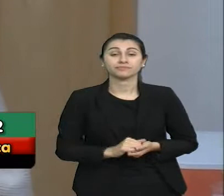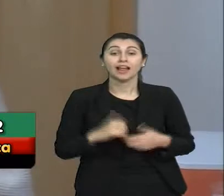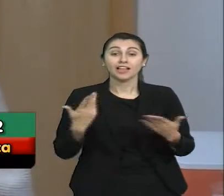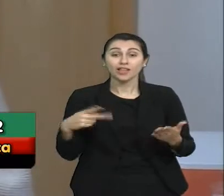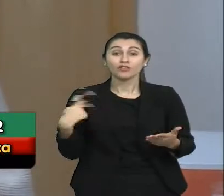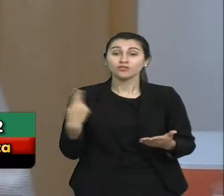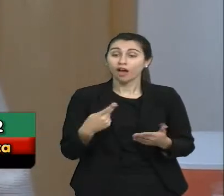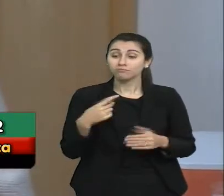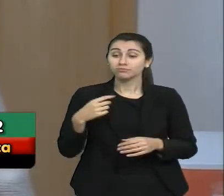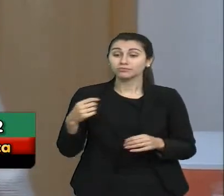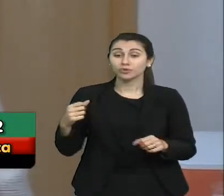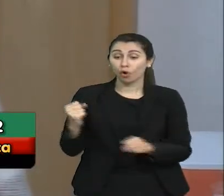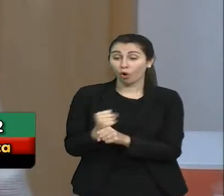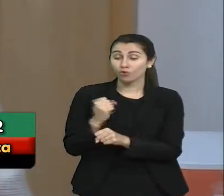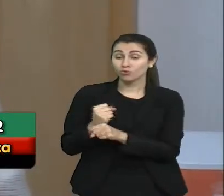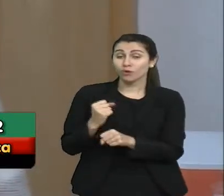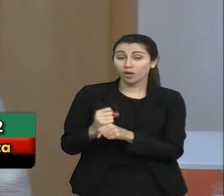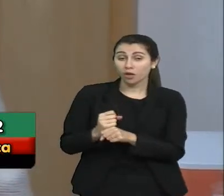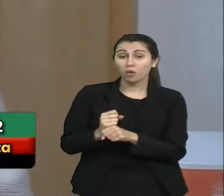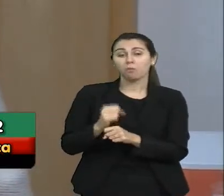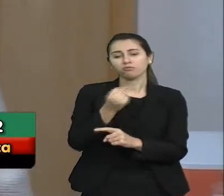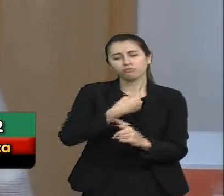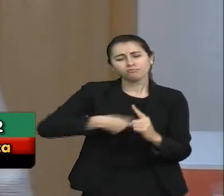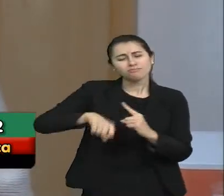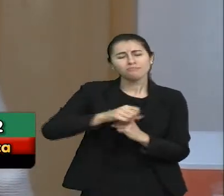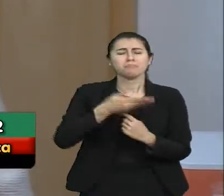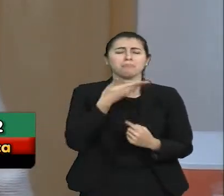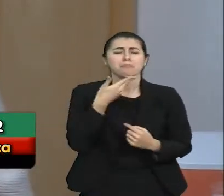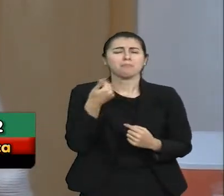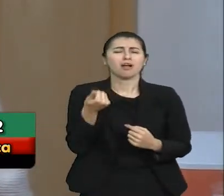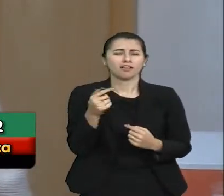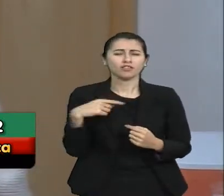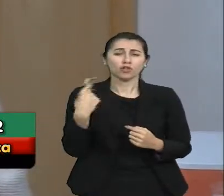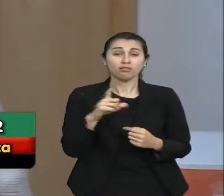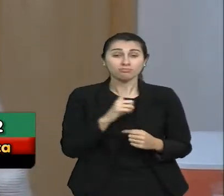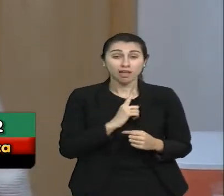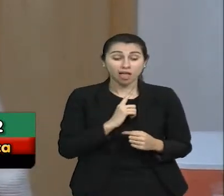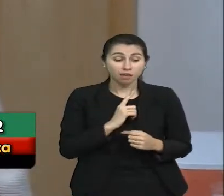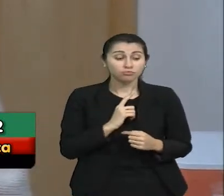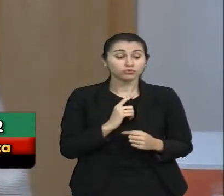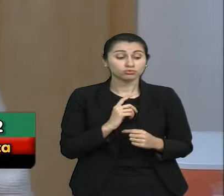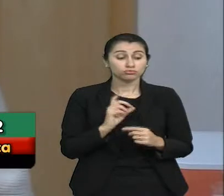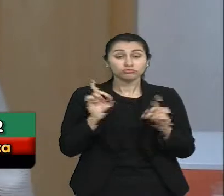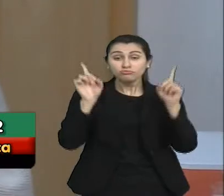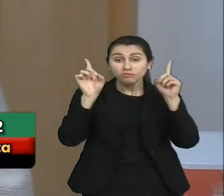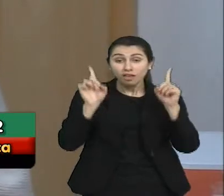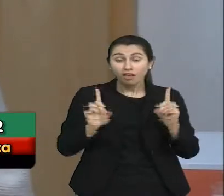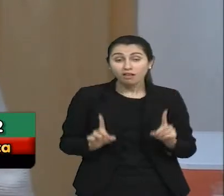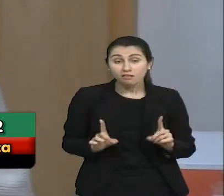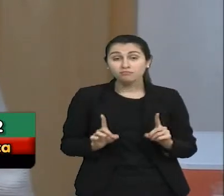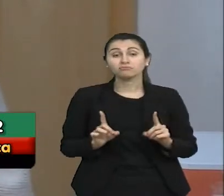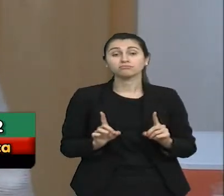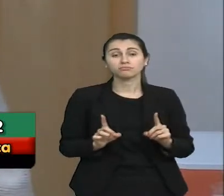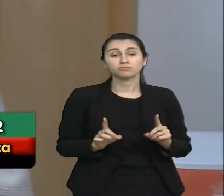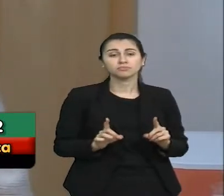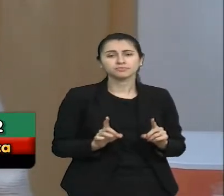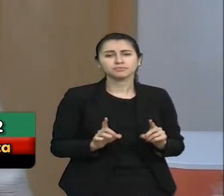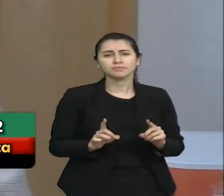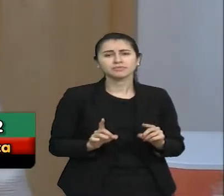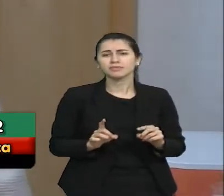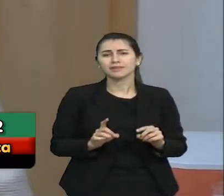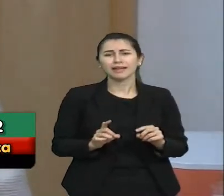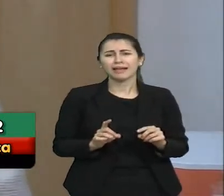melhor, pensando na prevenção, pensando em que todos temos direito à cidade, à sociedade, acima de católico,